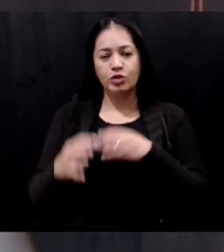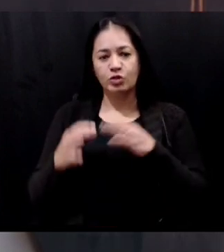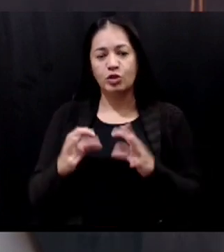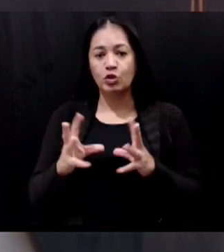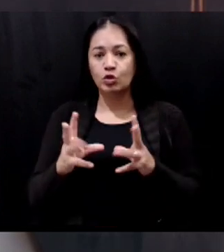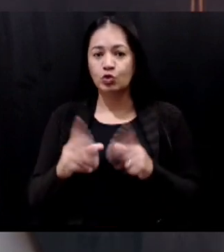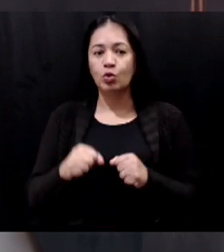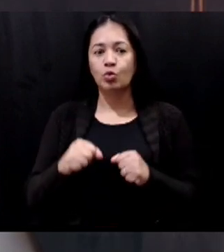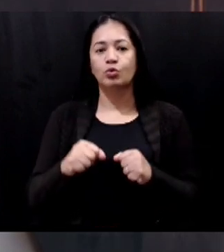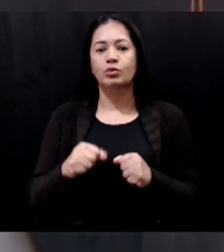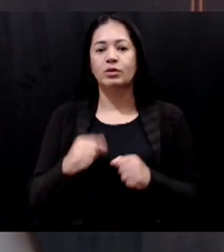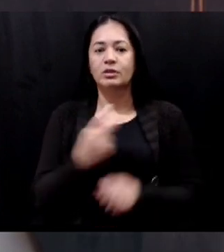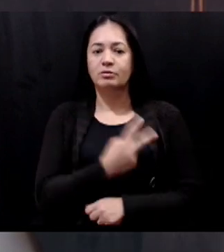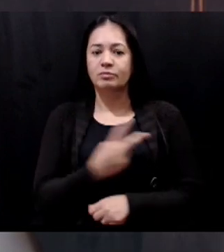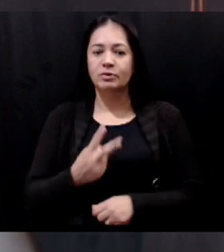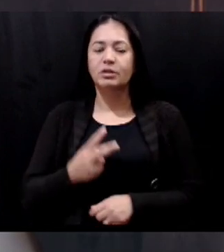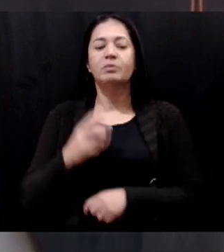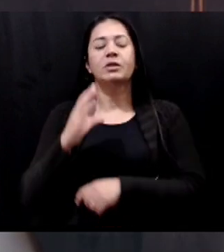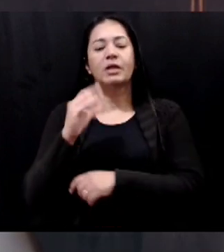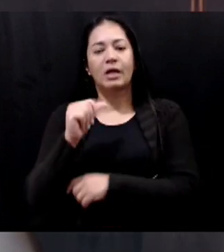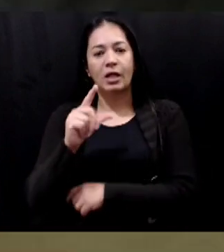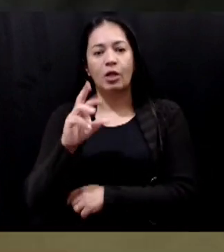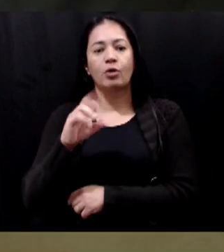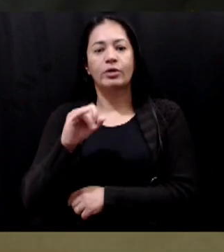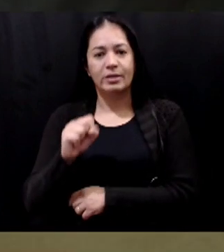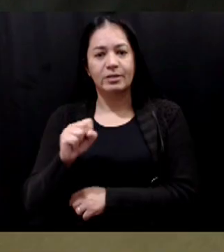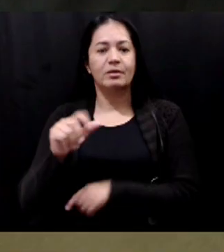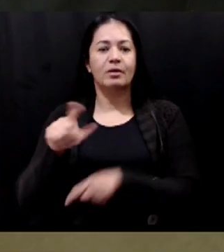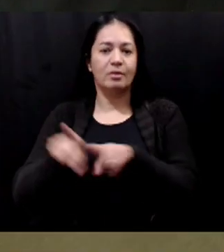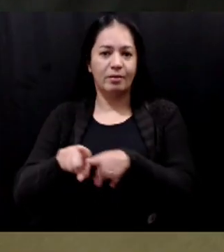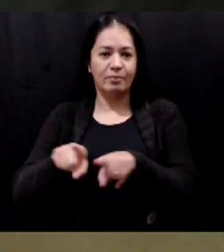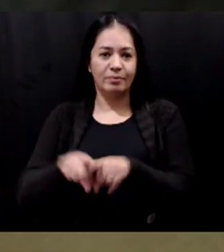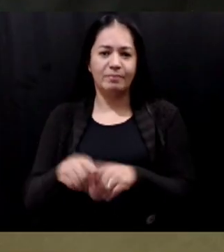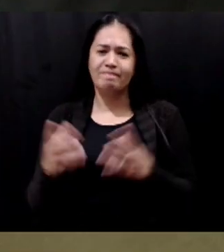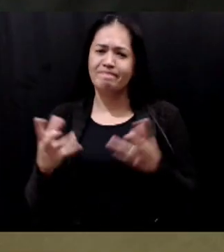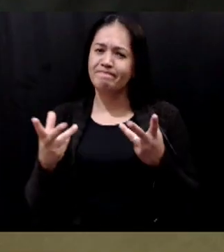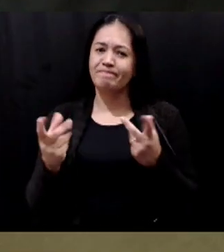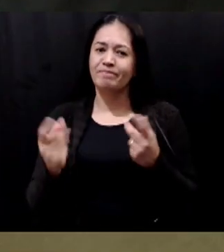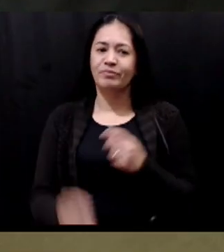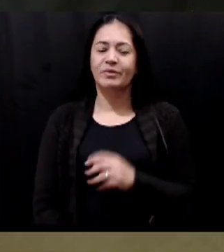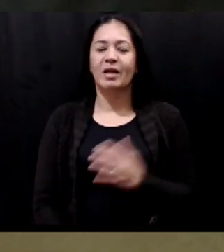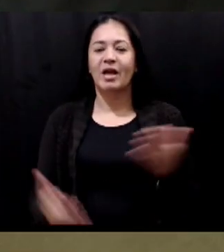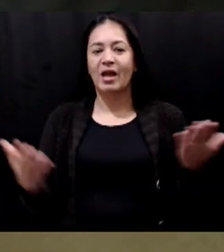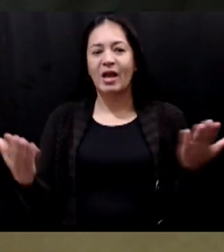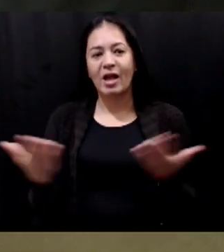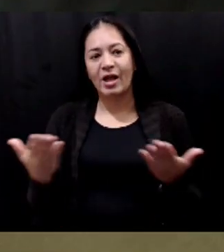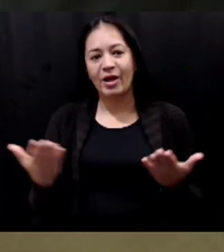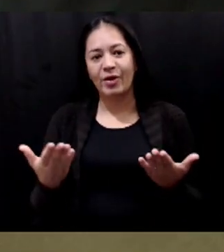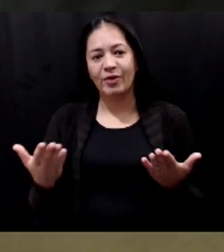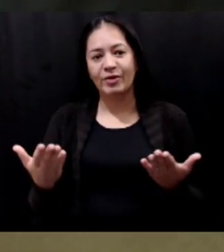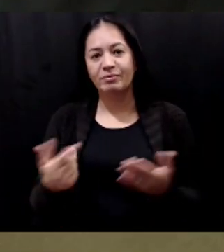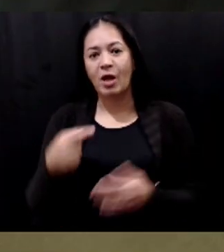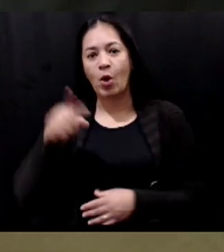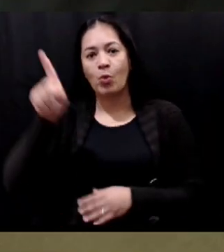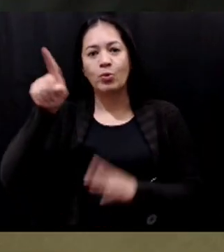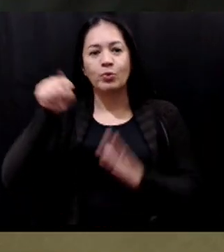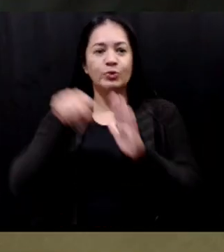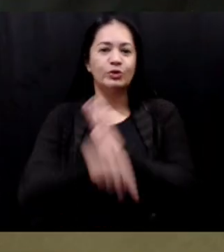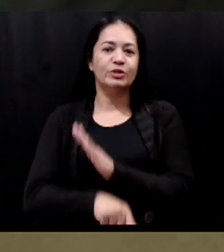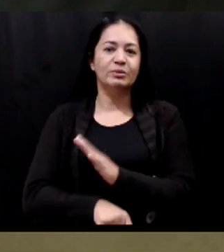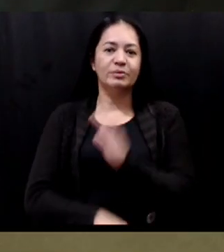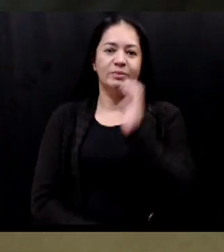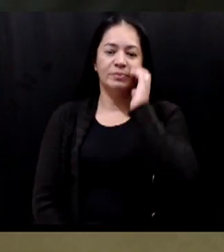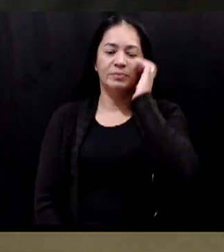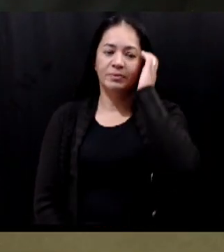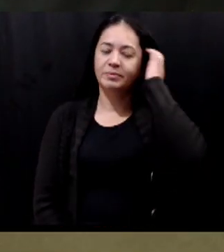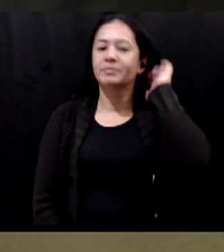também as calorias desses alimentos. Maravilhosa. 8h57, a última? É isso ou dá tempo para mais duas?